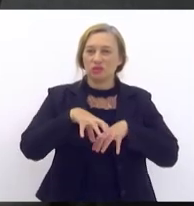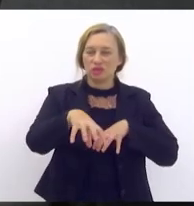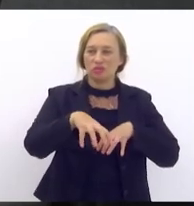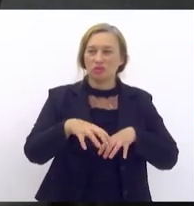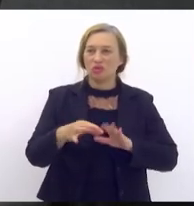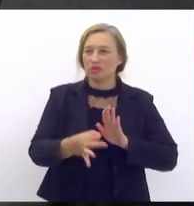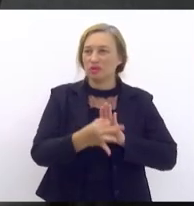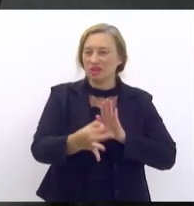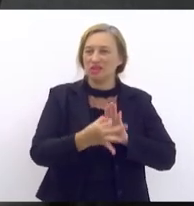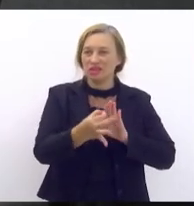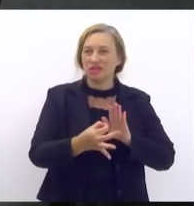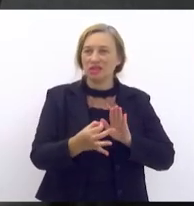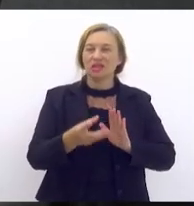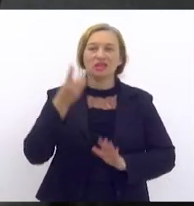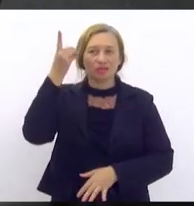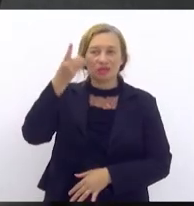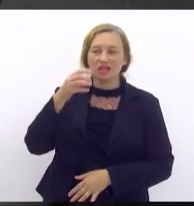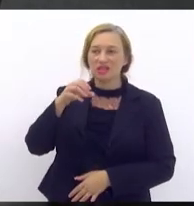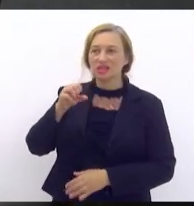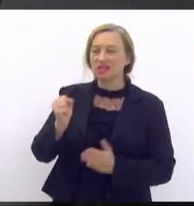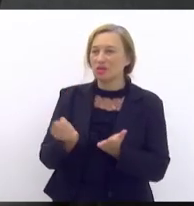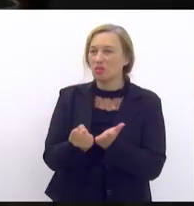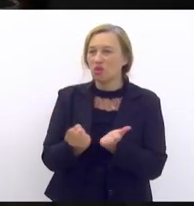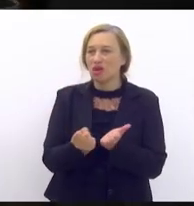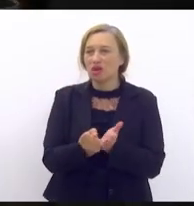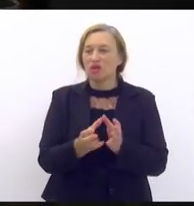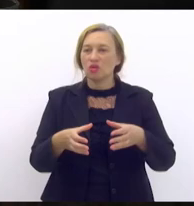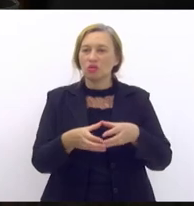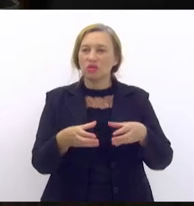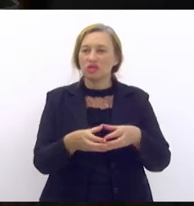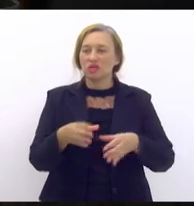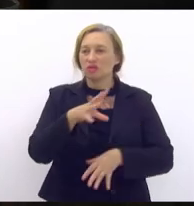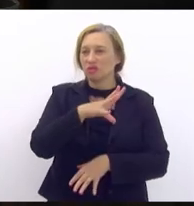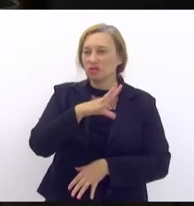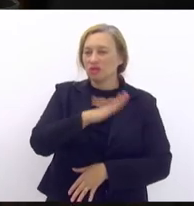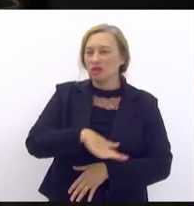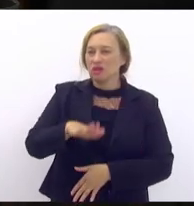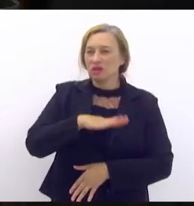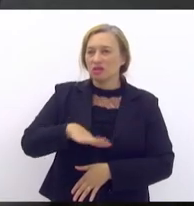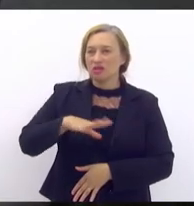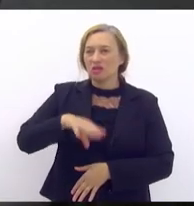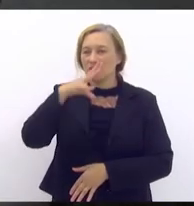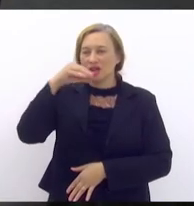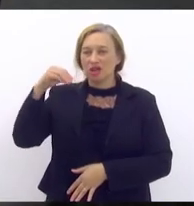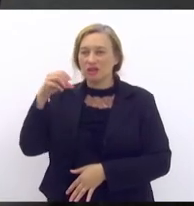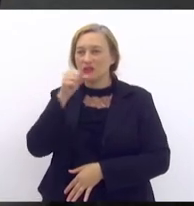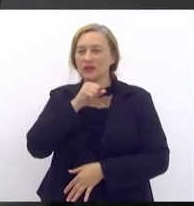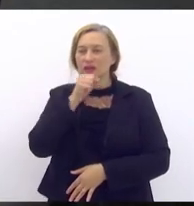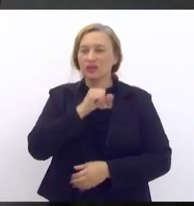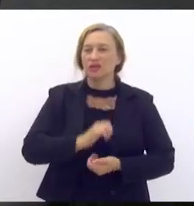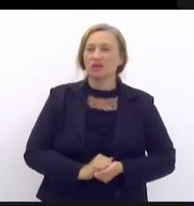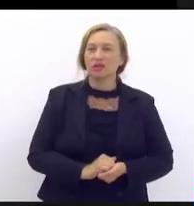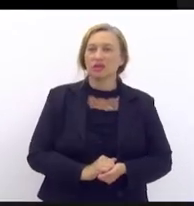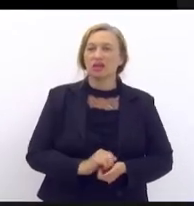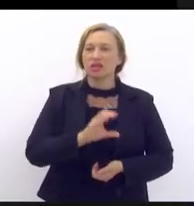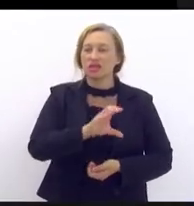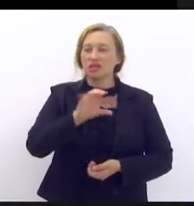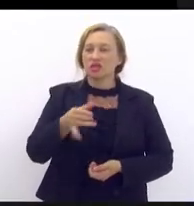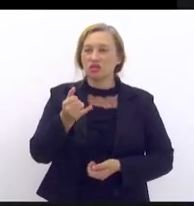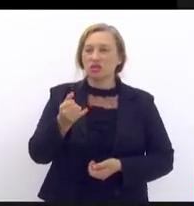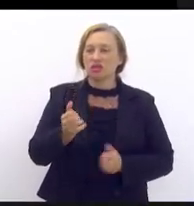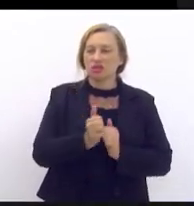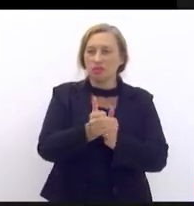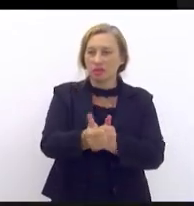emitir parecer, deputado Samuel, pela Comissão de Assuntos da Criança, Adolescente e do Idoso. Com a CCJ,